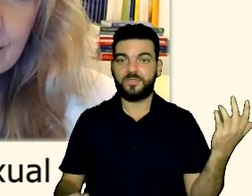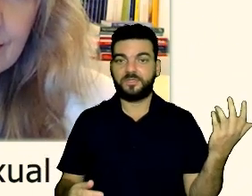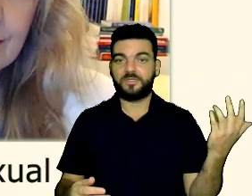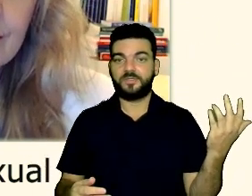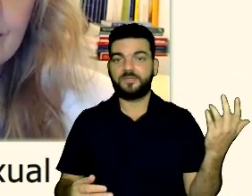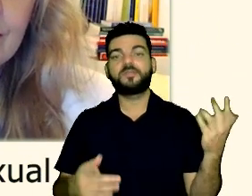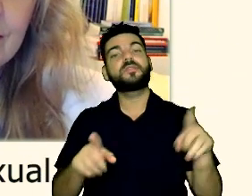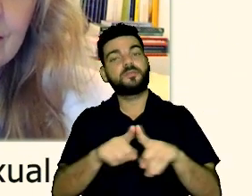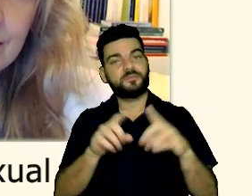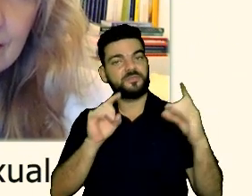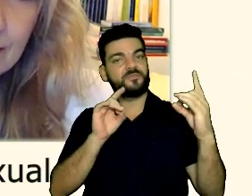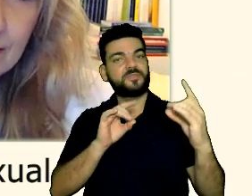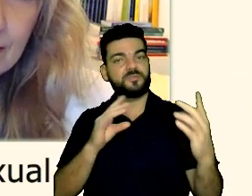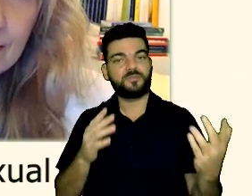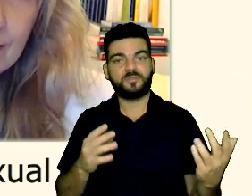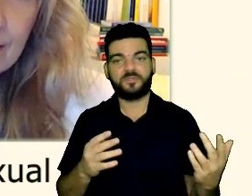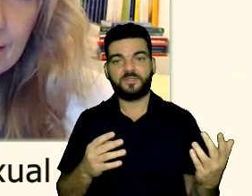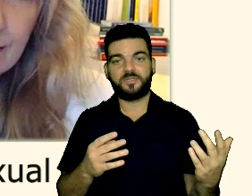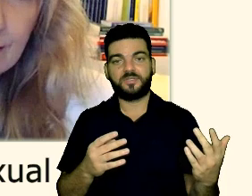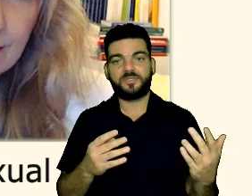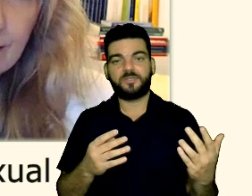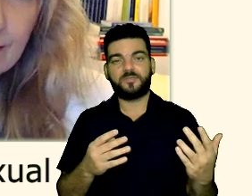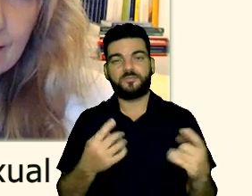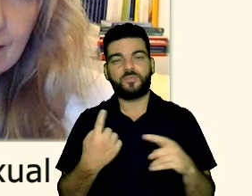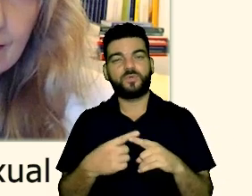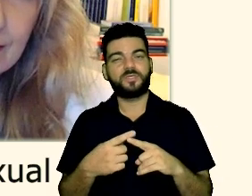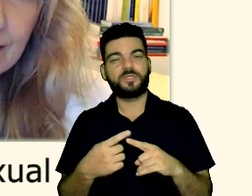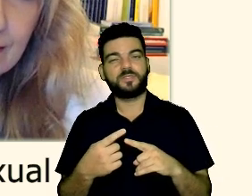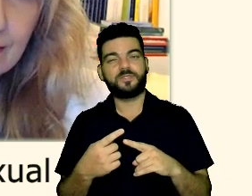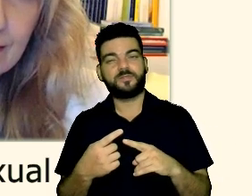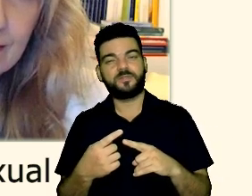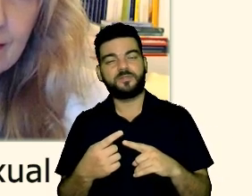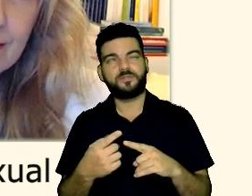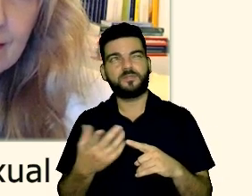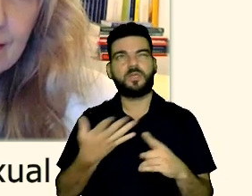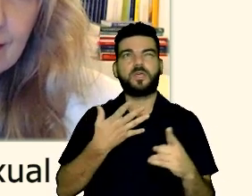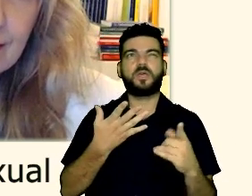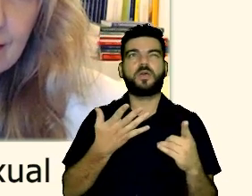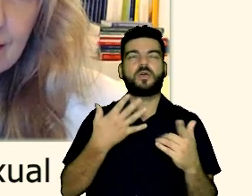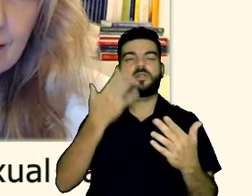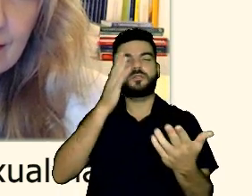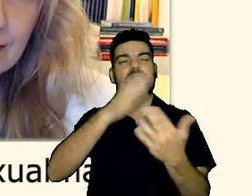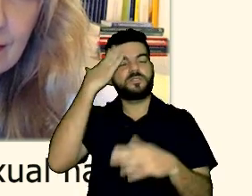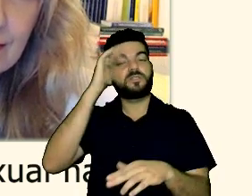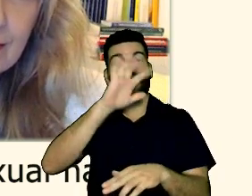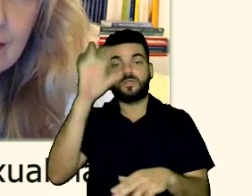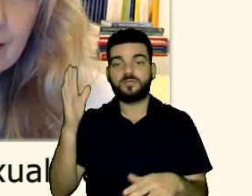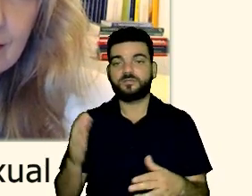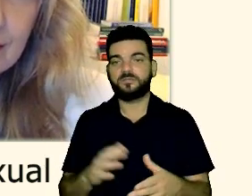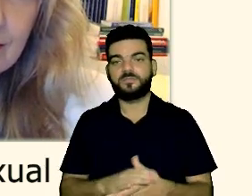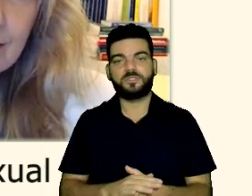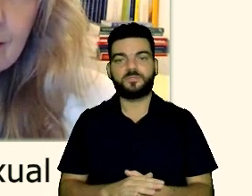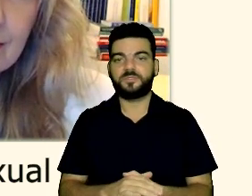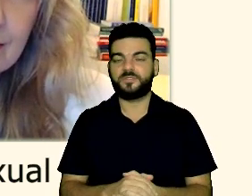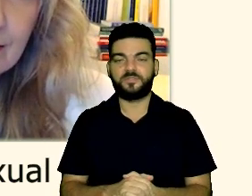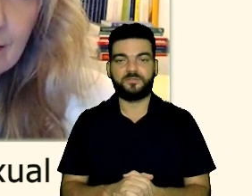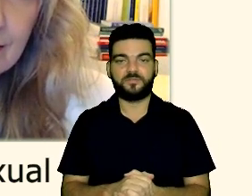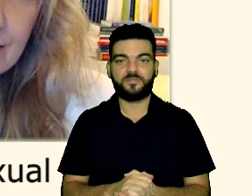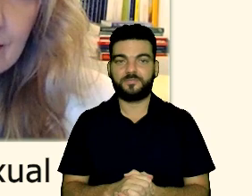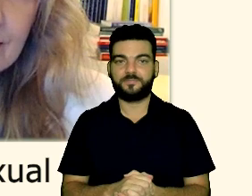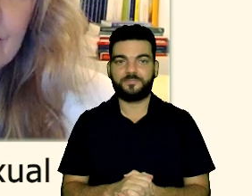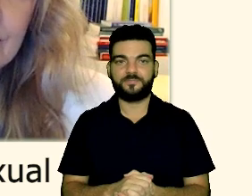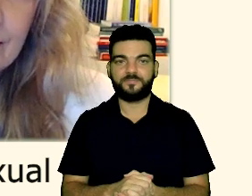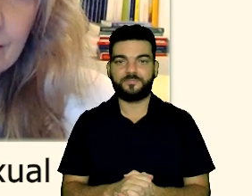feedback sincero, dar esse espaço para que aquele subordinado possa oferecer um feedback sincero, na